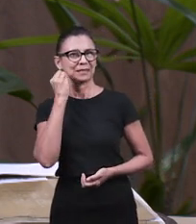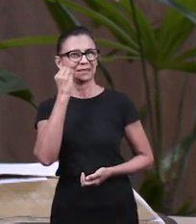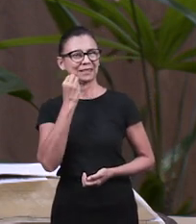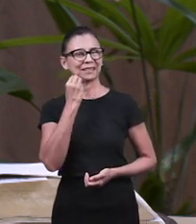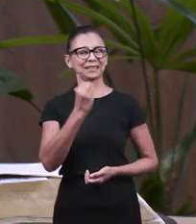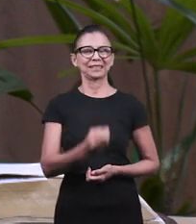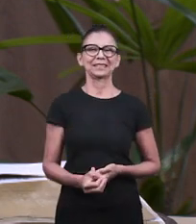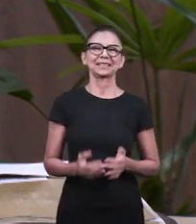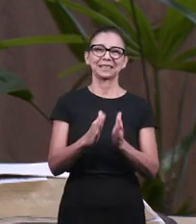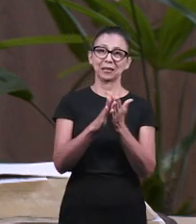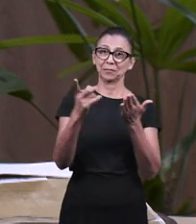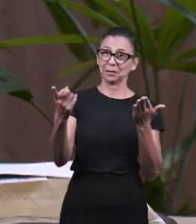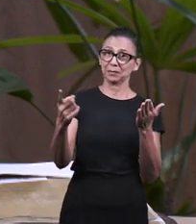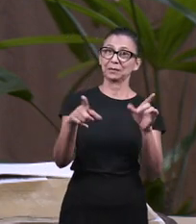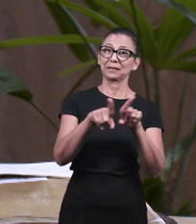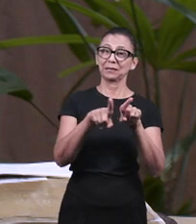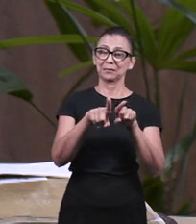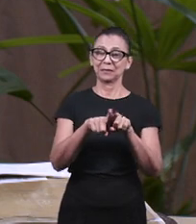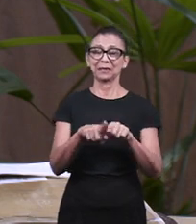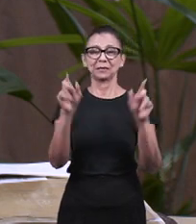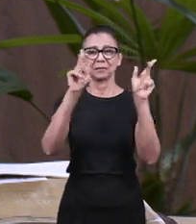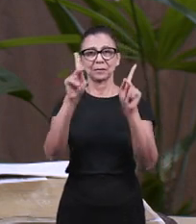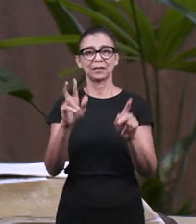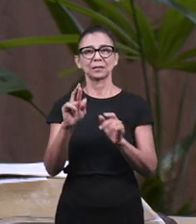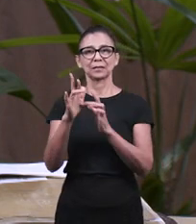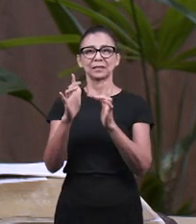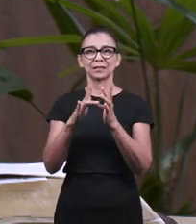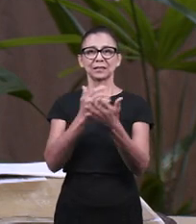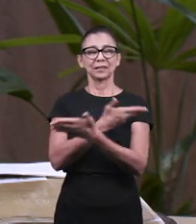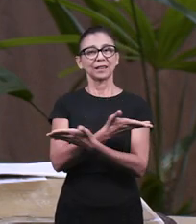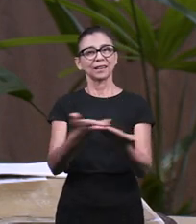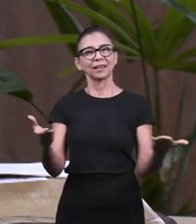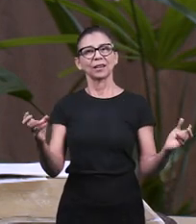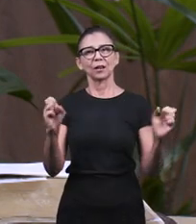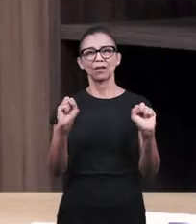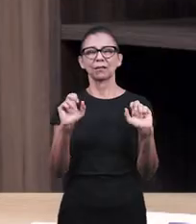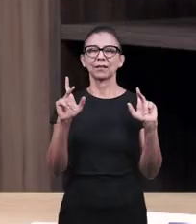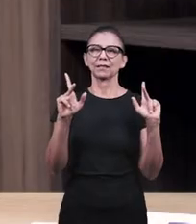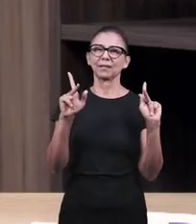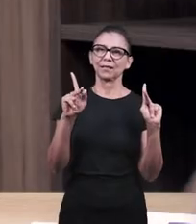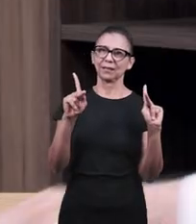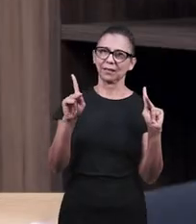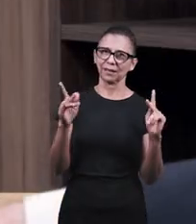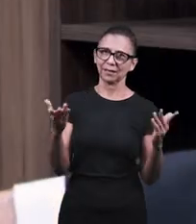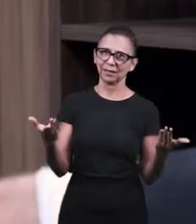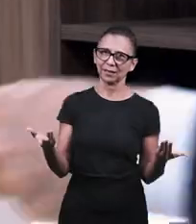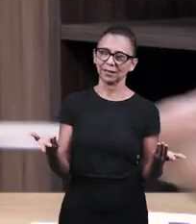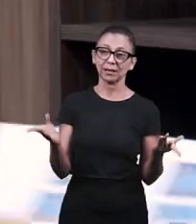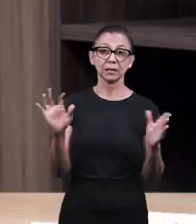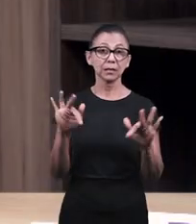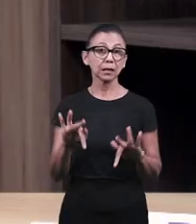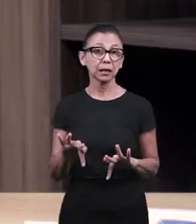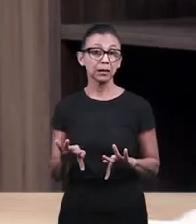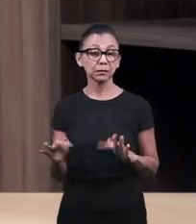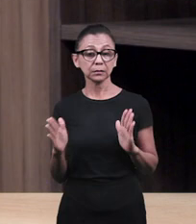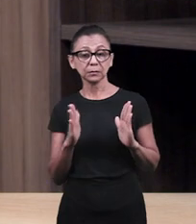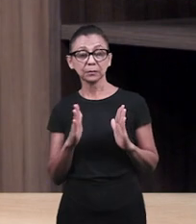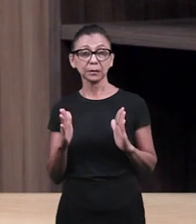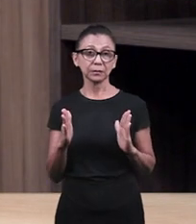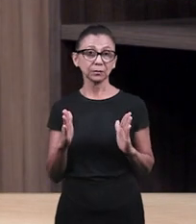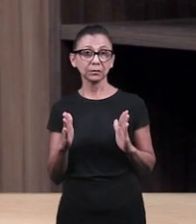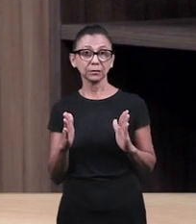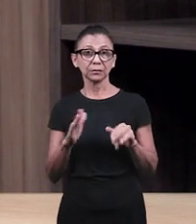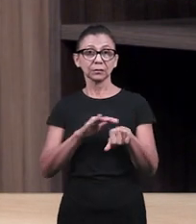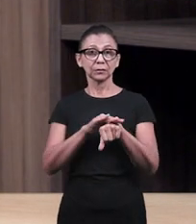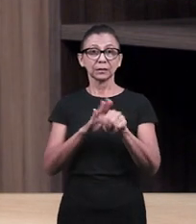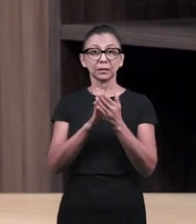nossas experiências. E a palavra, né, pastor Josias? Amém. A paz do Senhor. Muito bem, irmãos. Nós estamos então encerrando esse tema